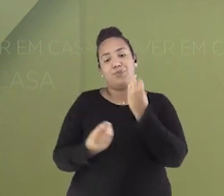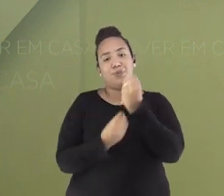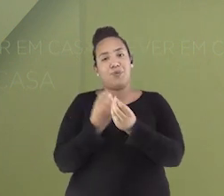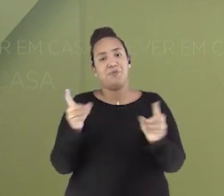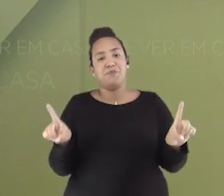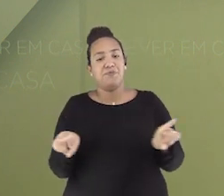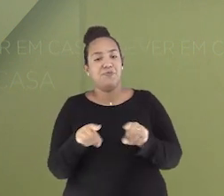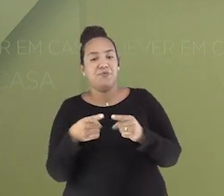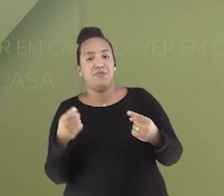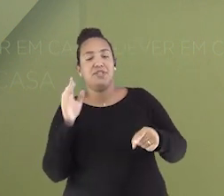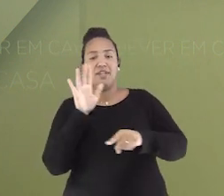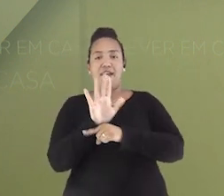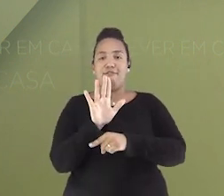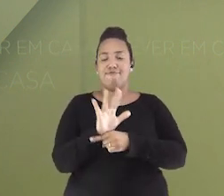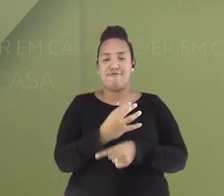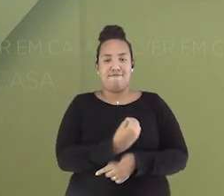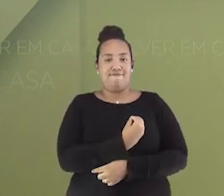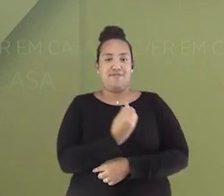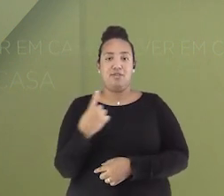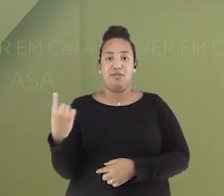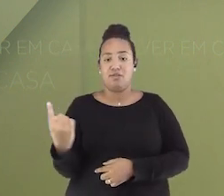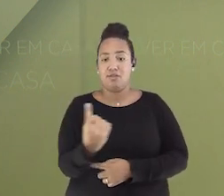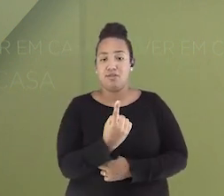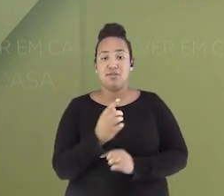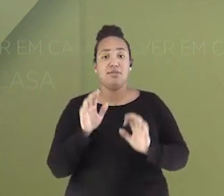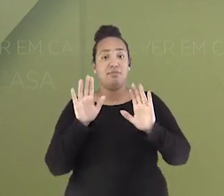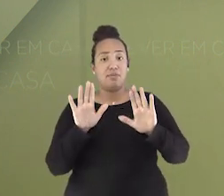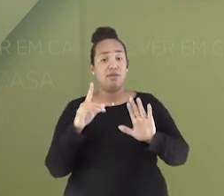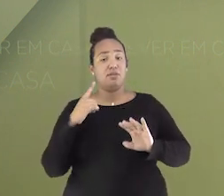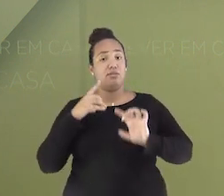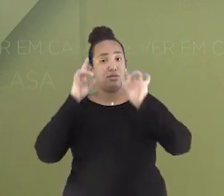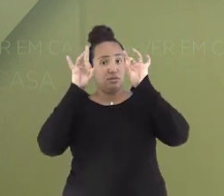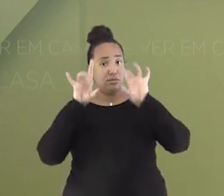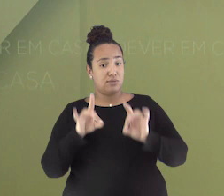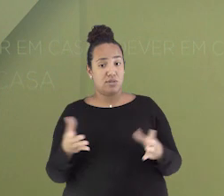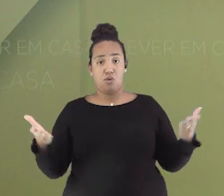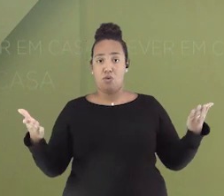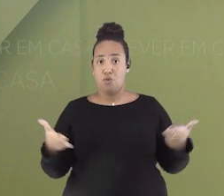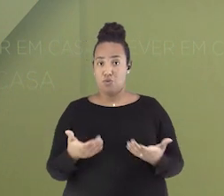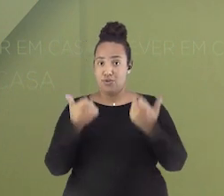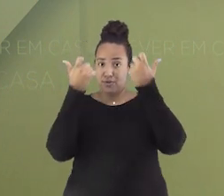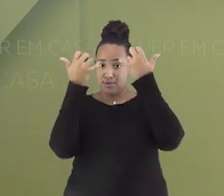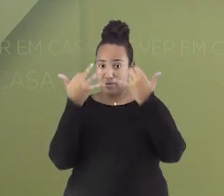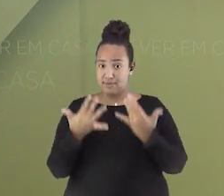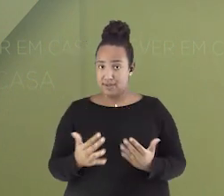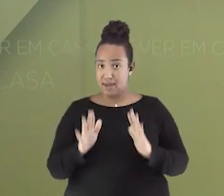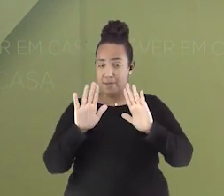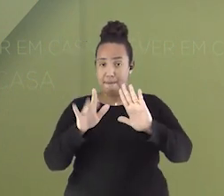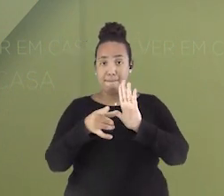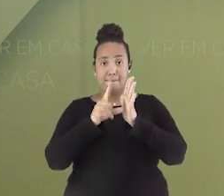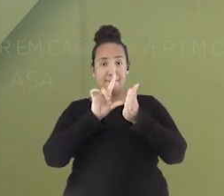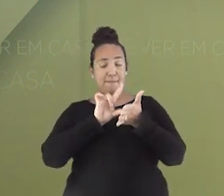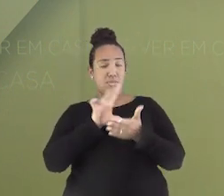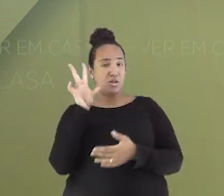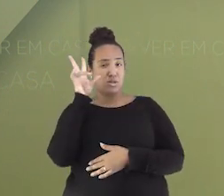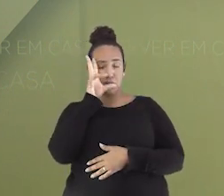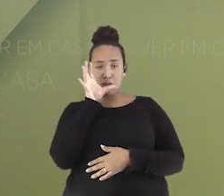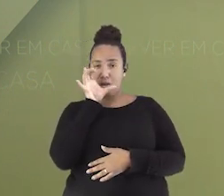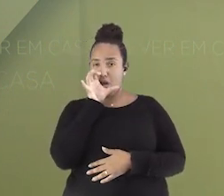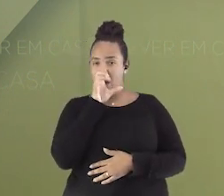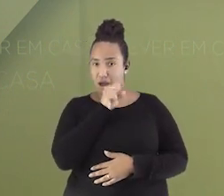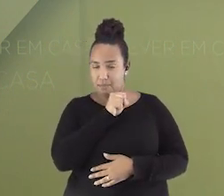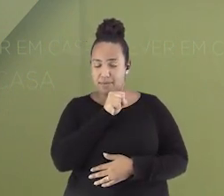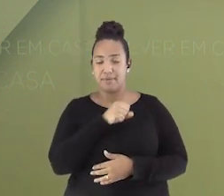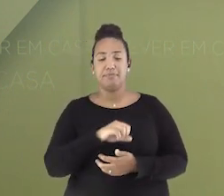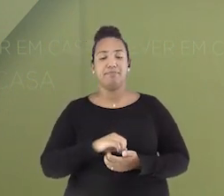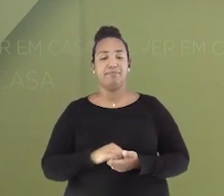todas as utilidades e benefícios que a música traz para as nossas vidas, porém tem uma específica que eu quero falar hoje. Mas antes eu vou contar uma